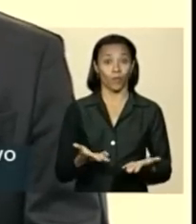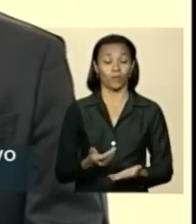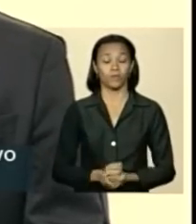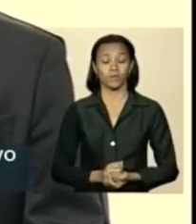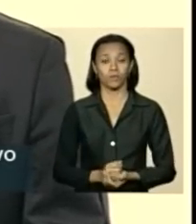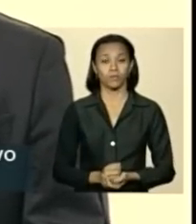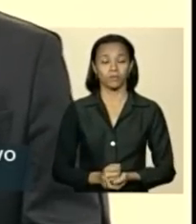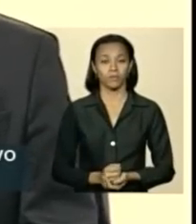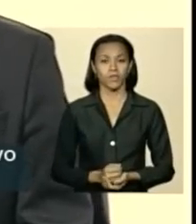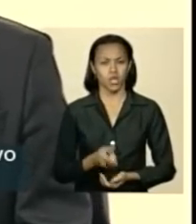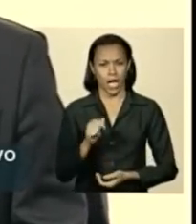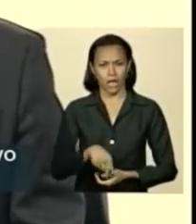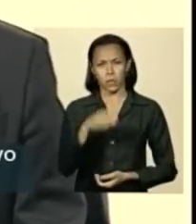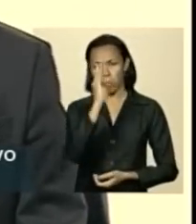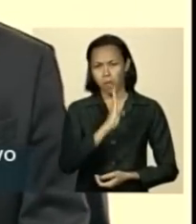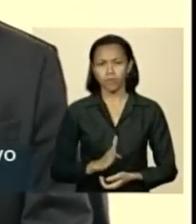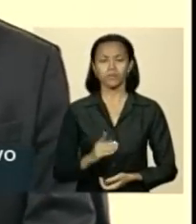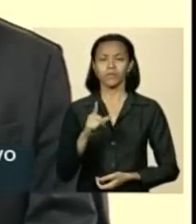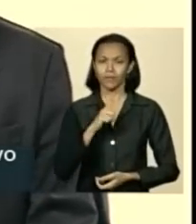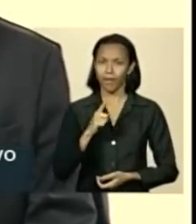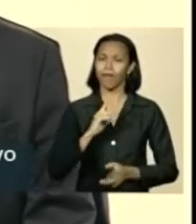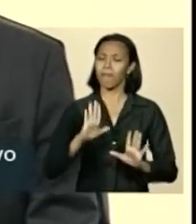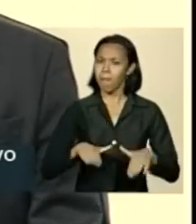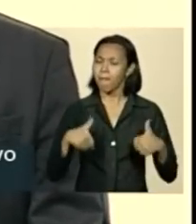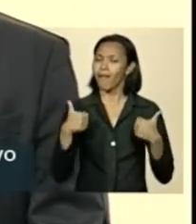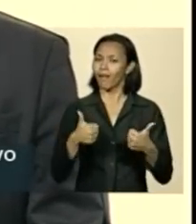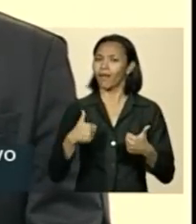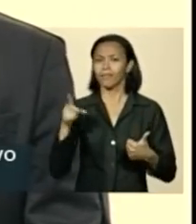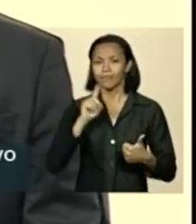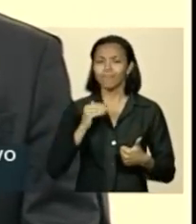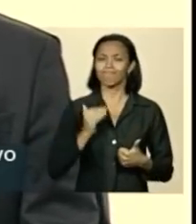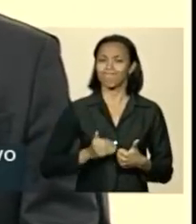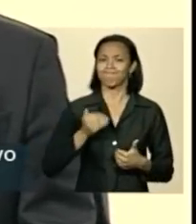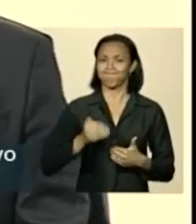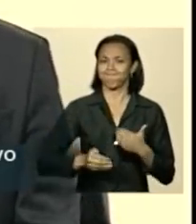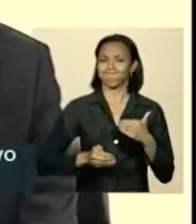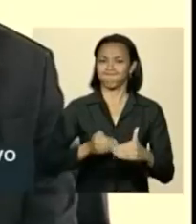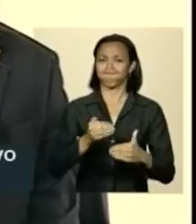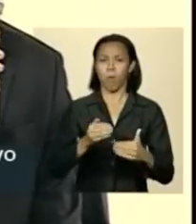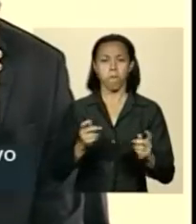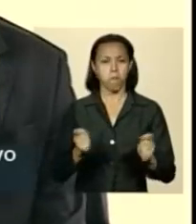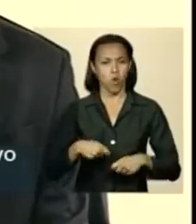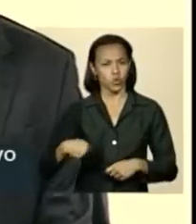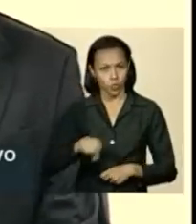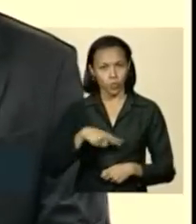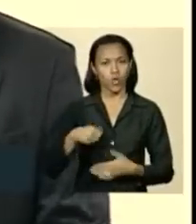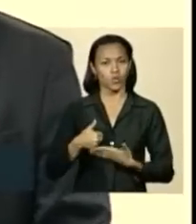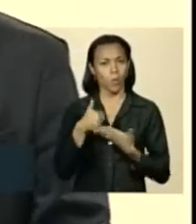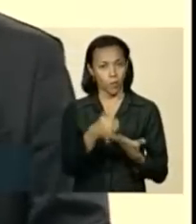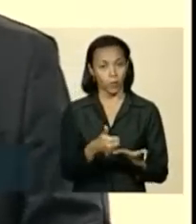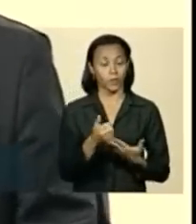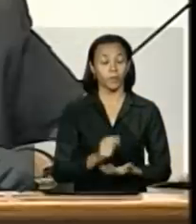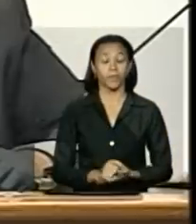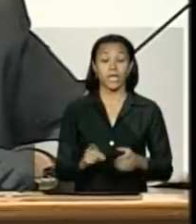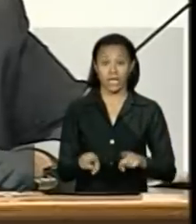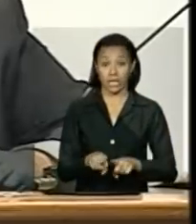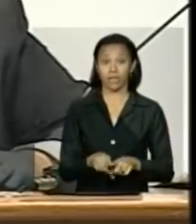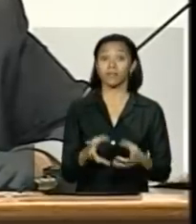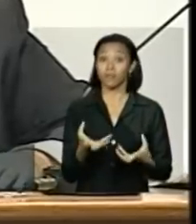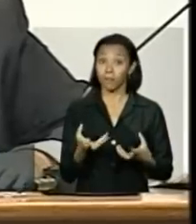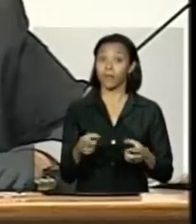eh num Brasil que tem melhorado a cada dia eh pode contar com o nosso apoio queria também